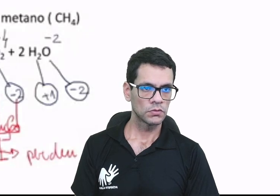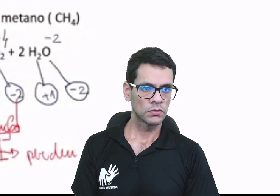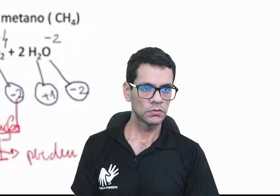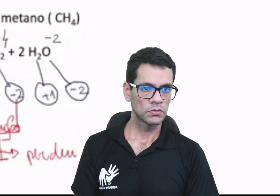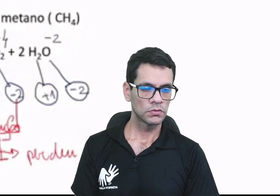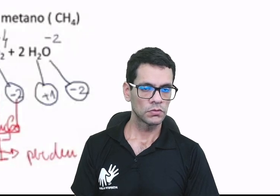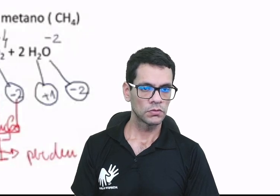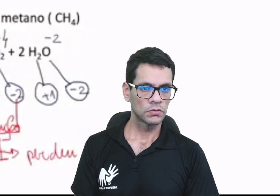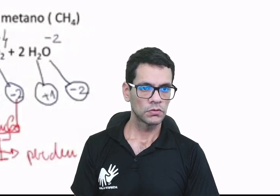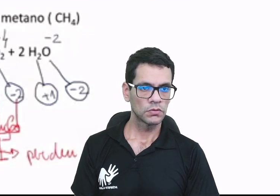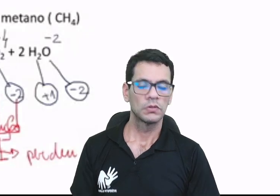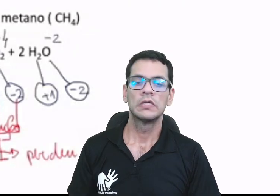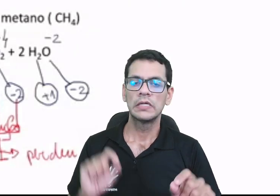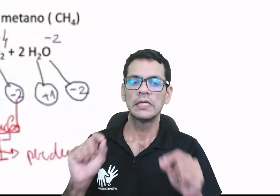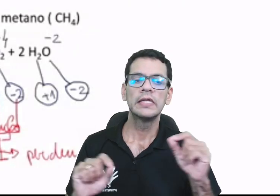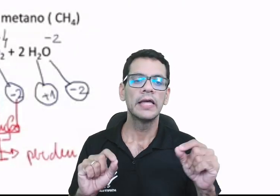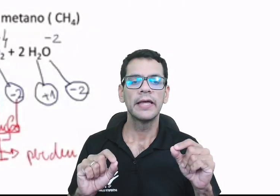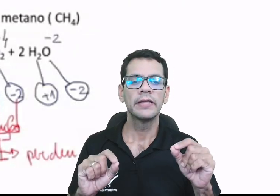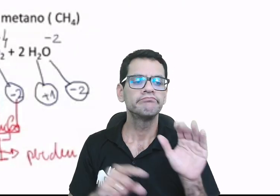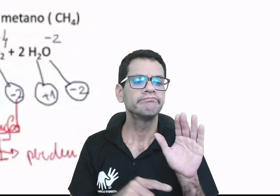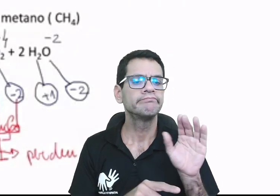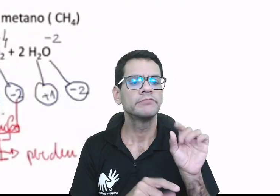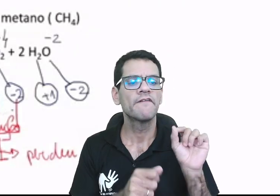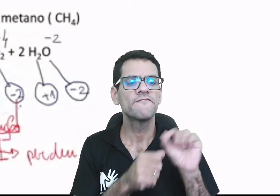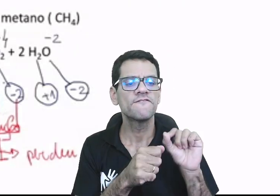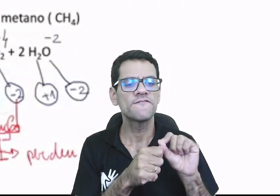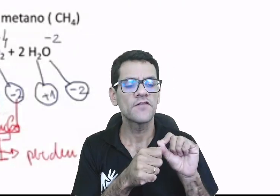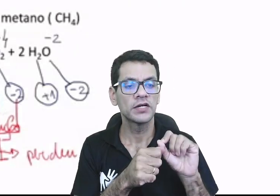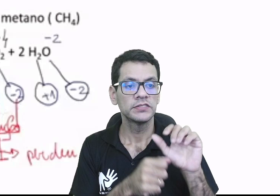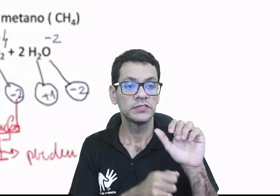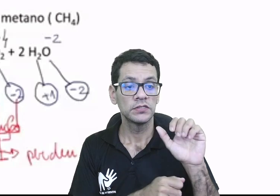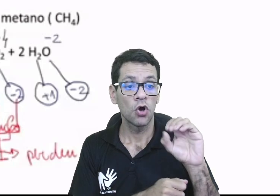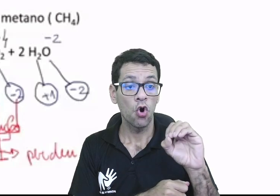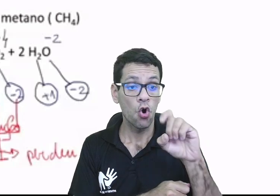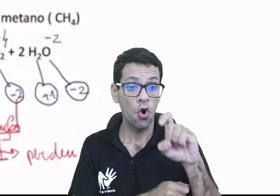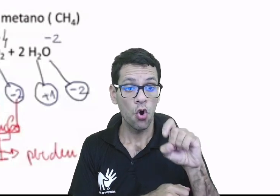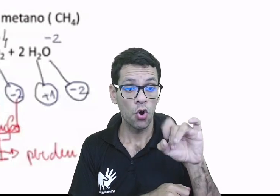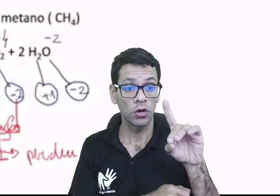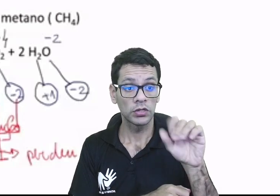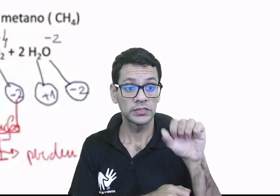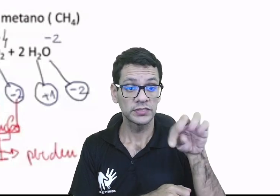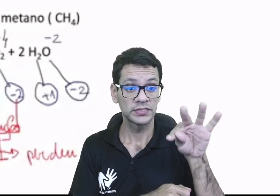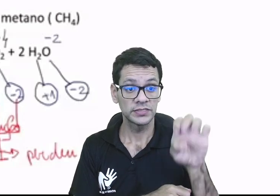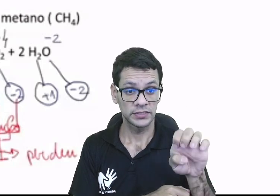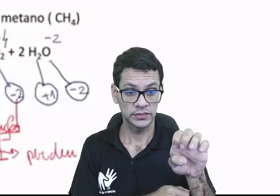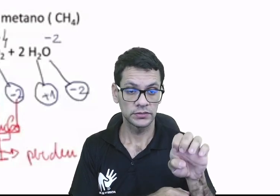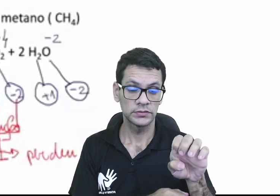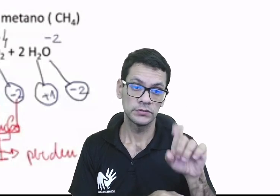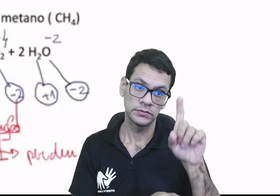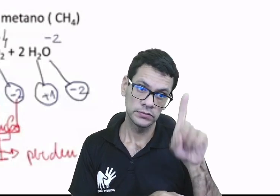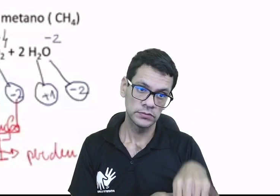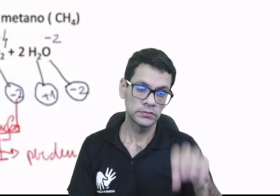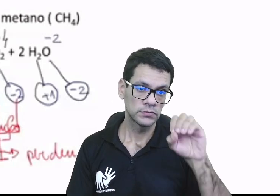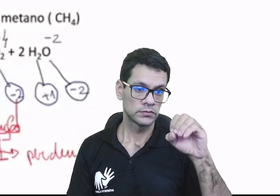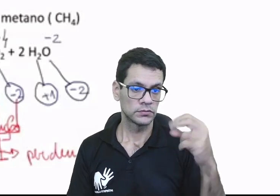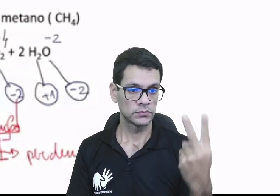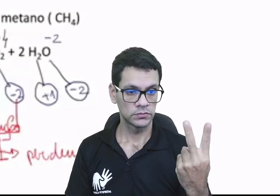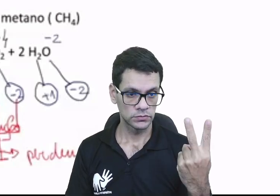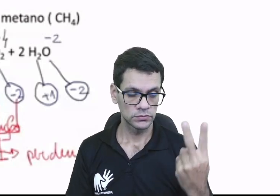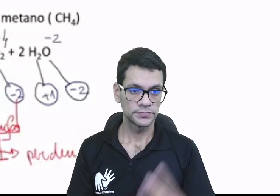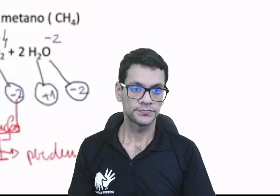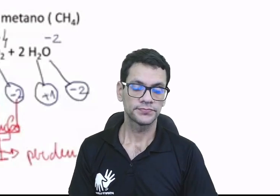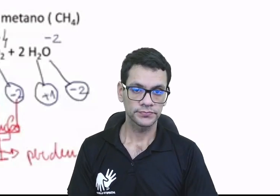Quem é o agente oxidante? O agente oxidante é quem sofre redução. Então, é o O2. Então, o O2 vai ser